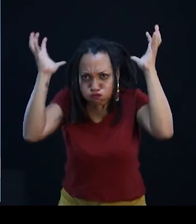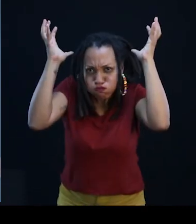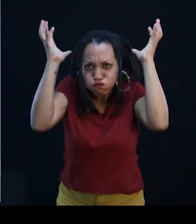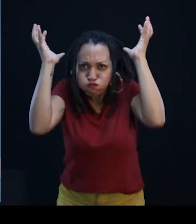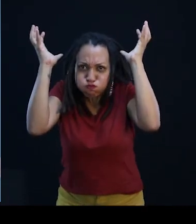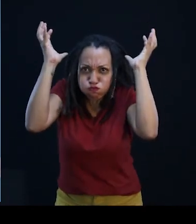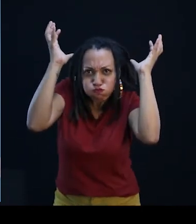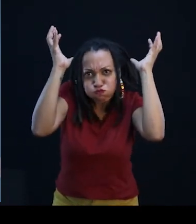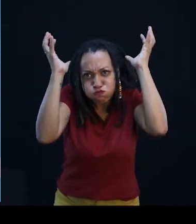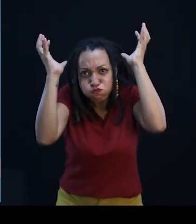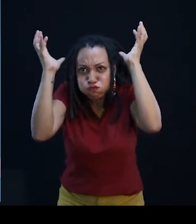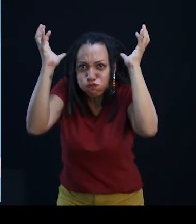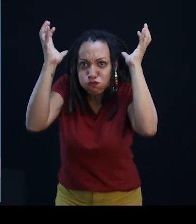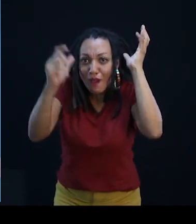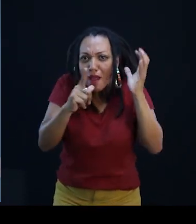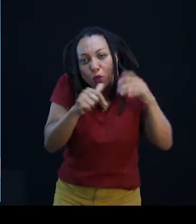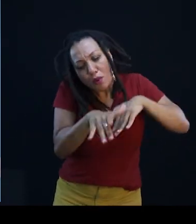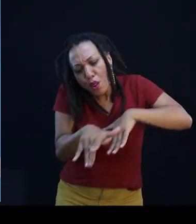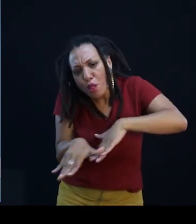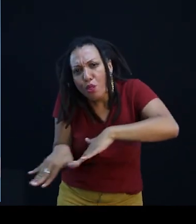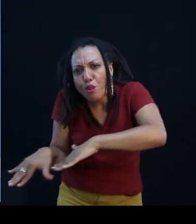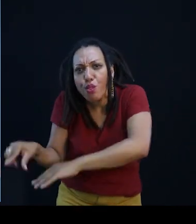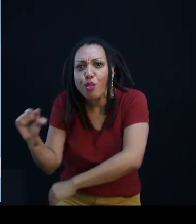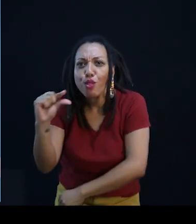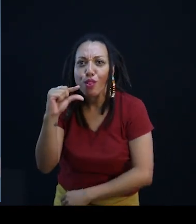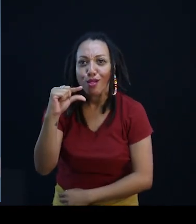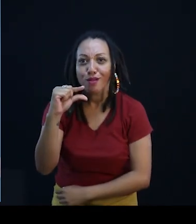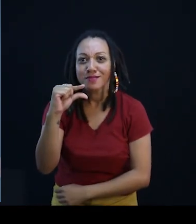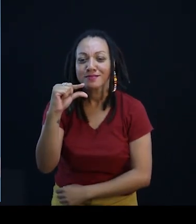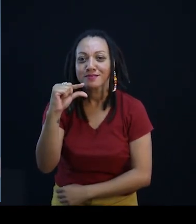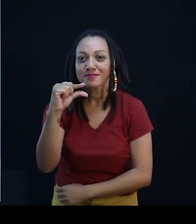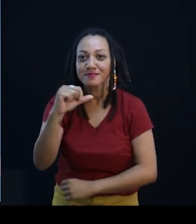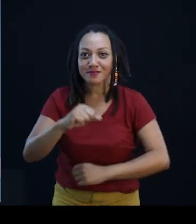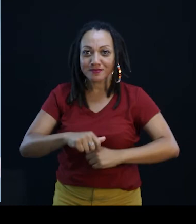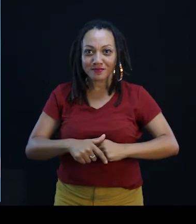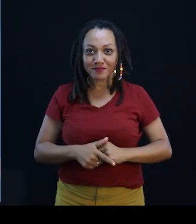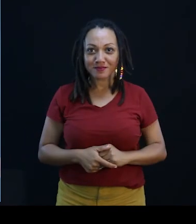trouxa desse tamanho e a água pequenininha.